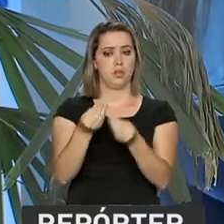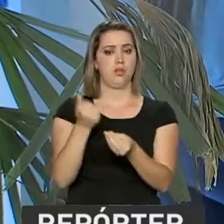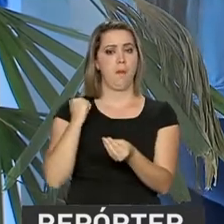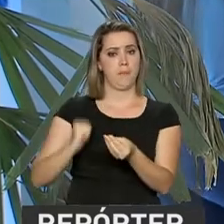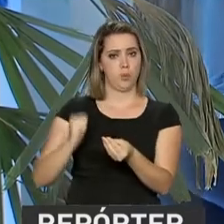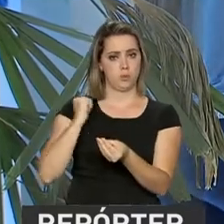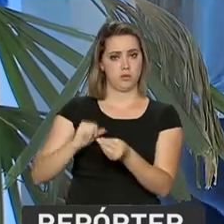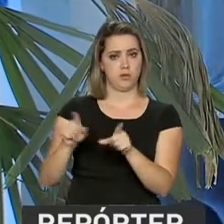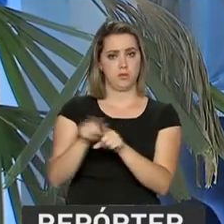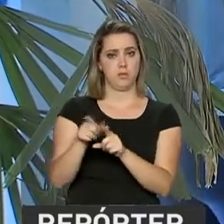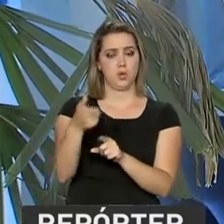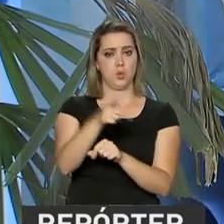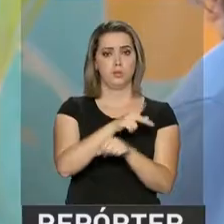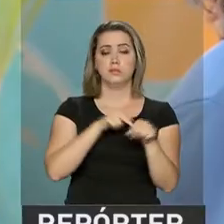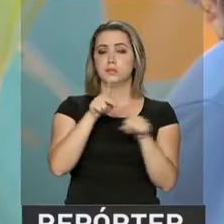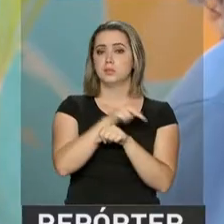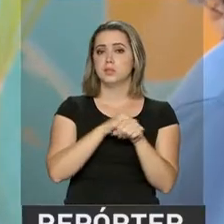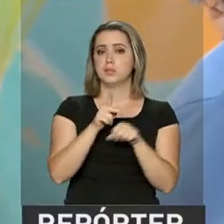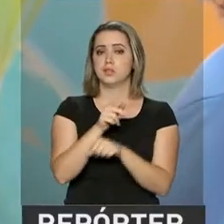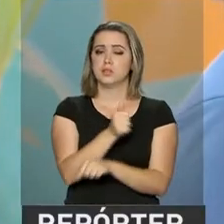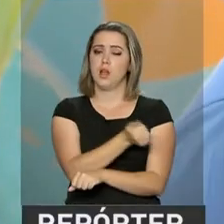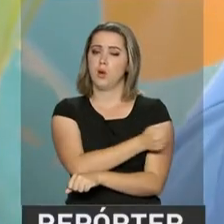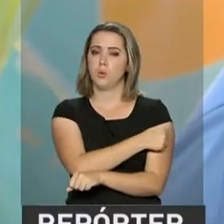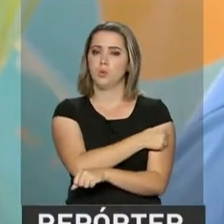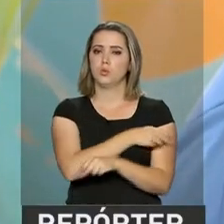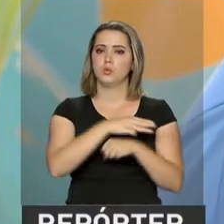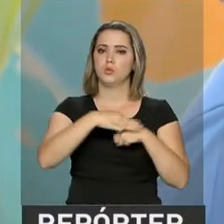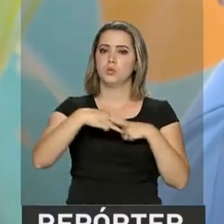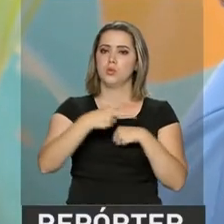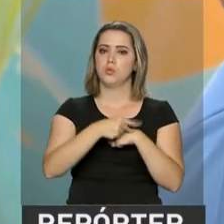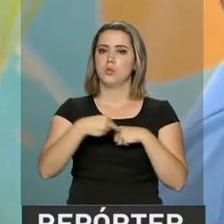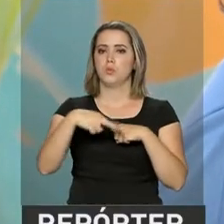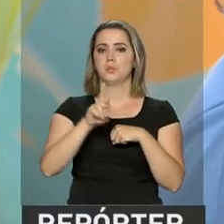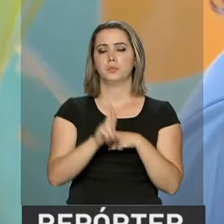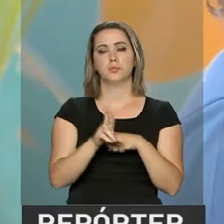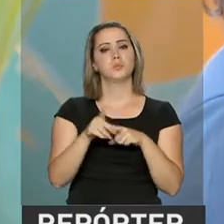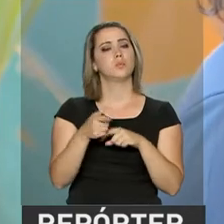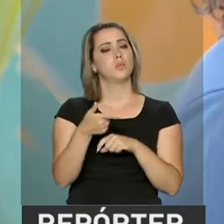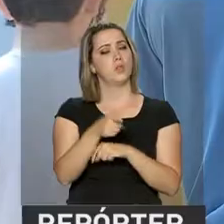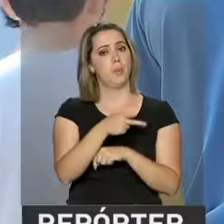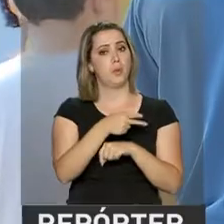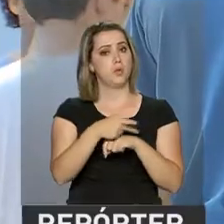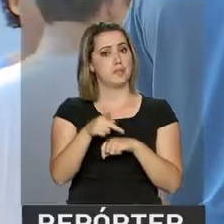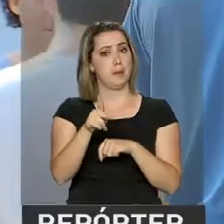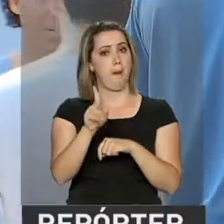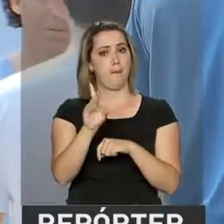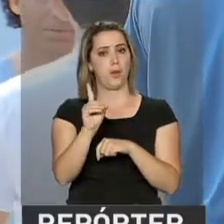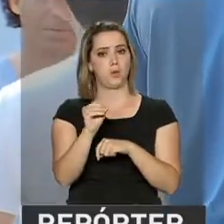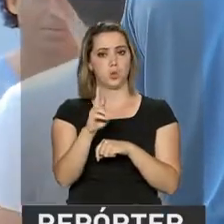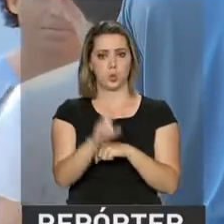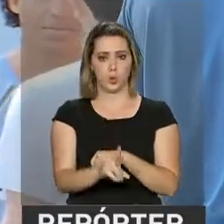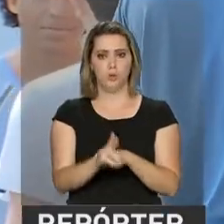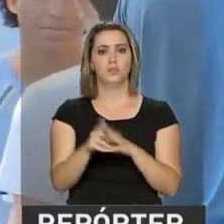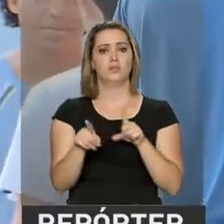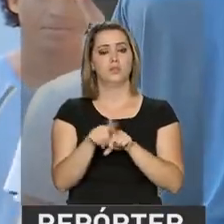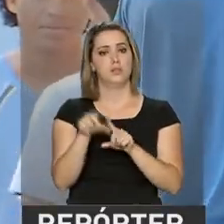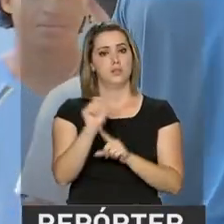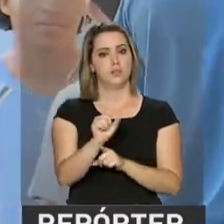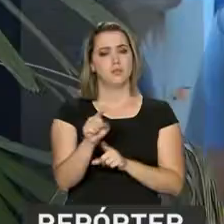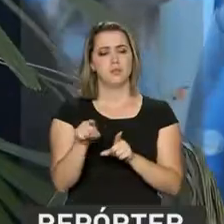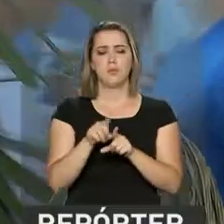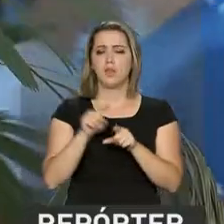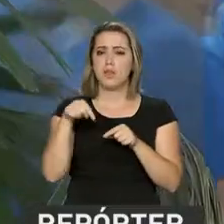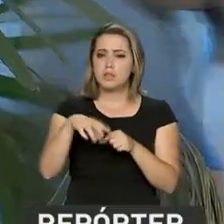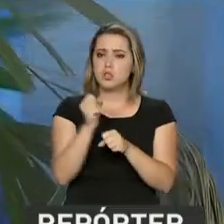estudo no exterior para alunos de mestrado, doutorado e pós-doutorado. Neste ano, alunos que